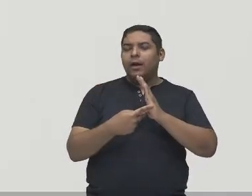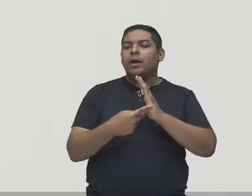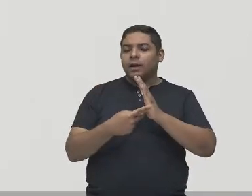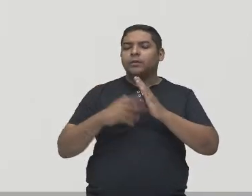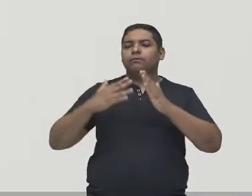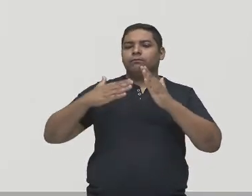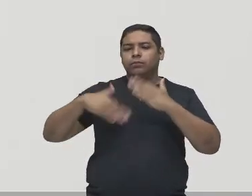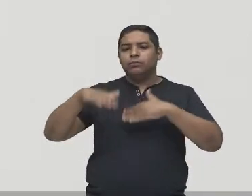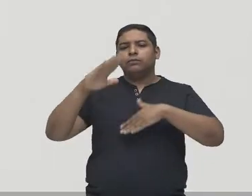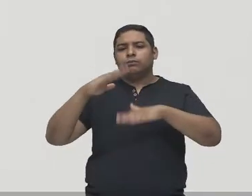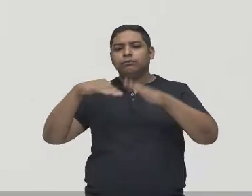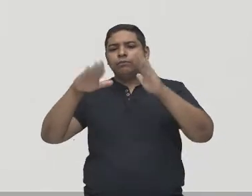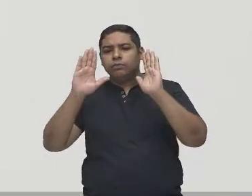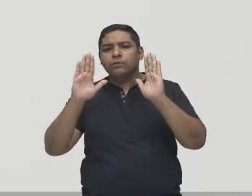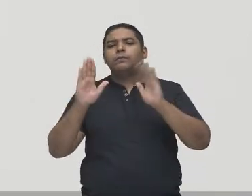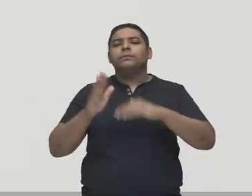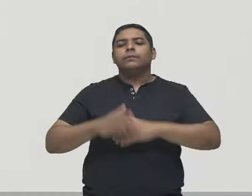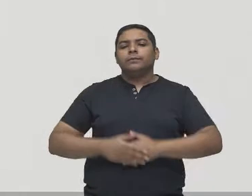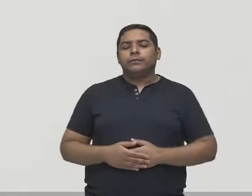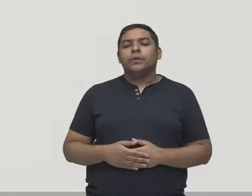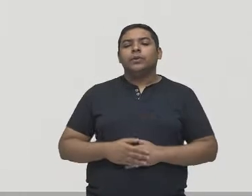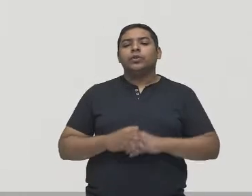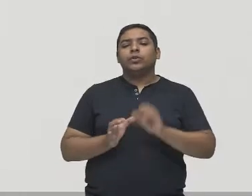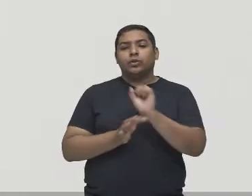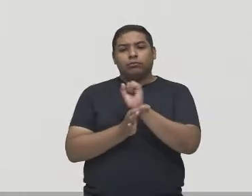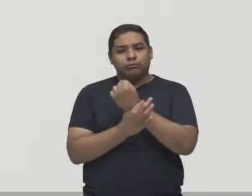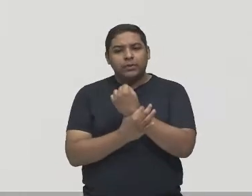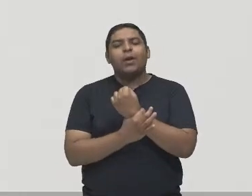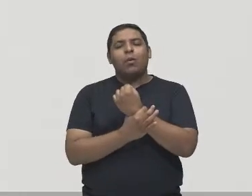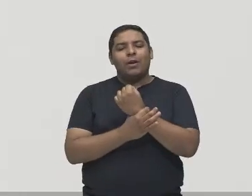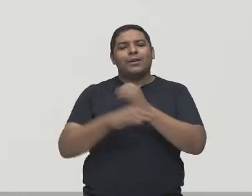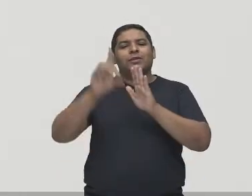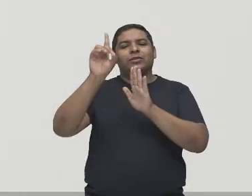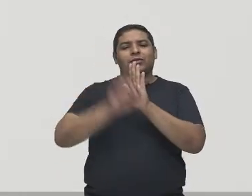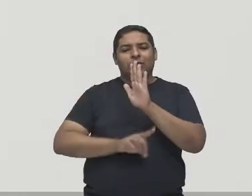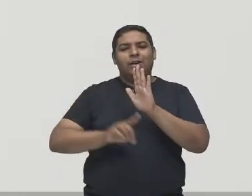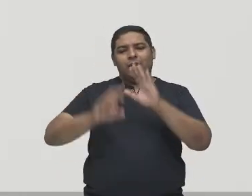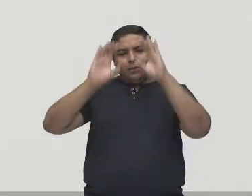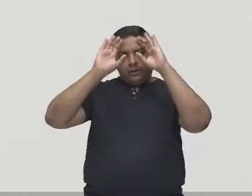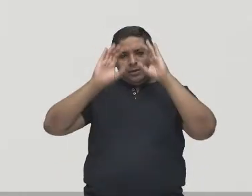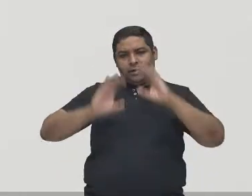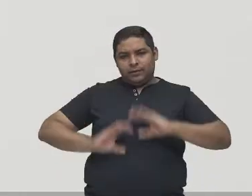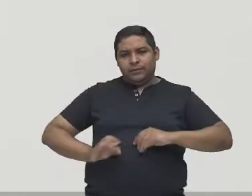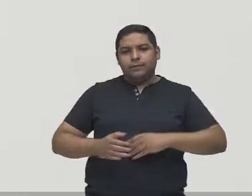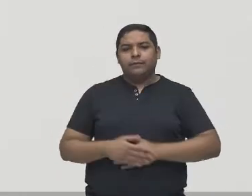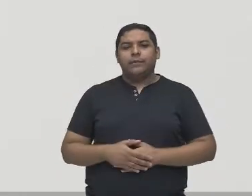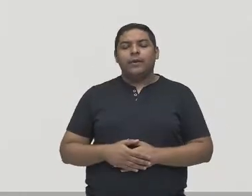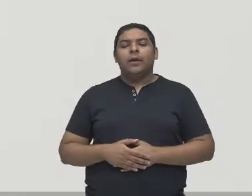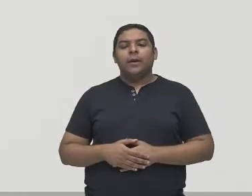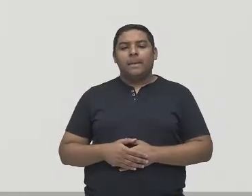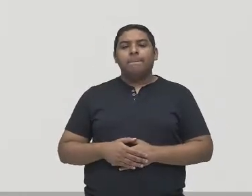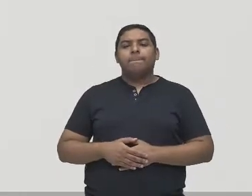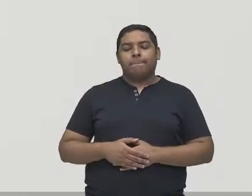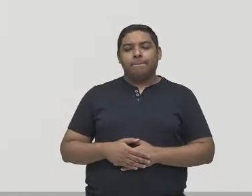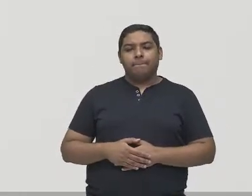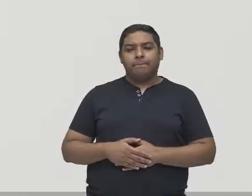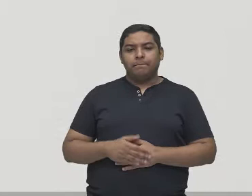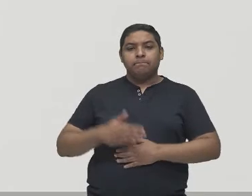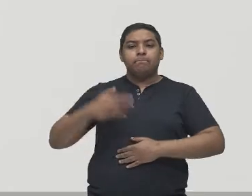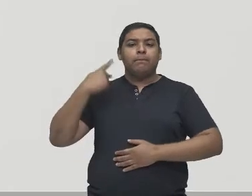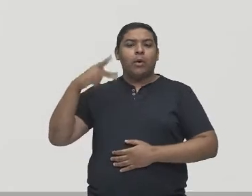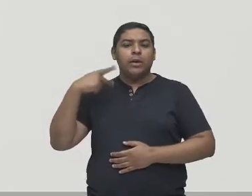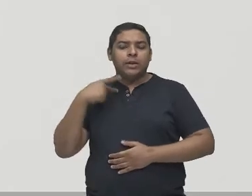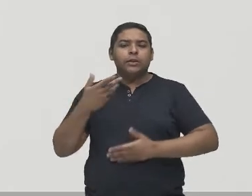avanços sociais que garantiam os direitos do cidadão. E, claro, olha aqui, a participação política para o povo. Mas